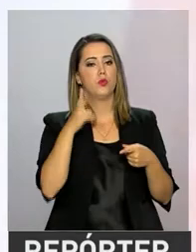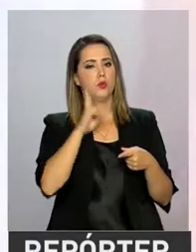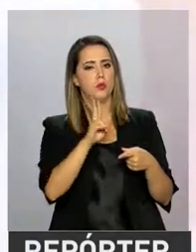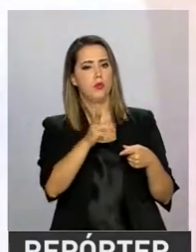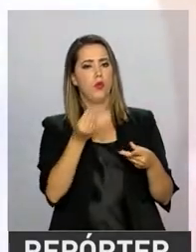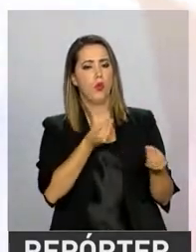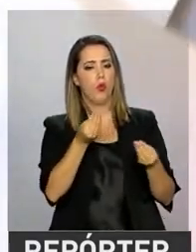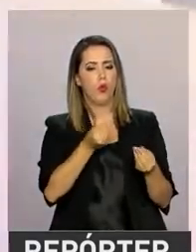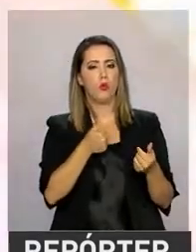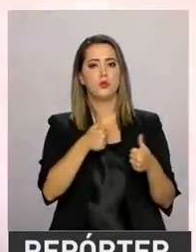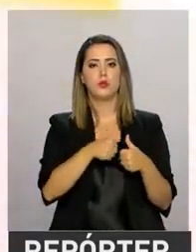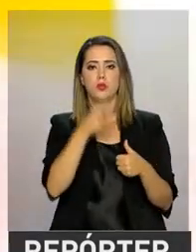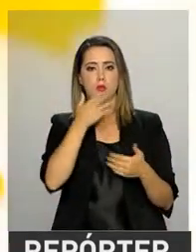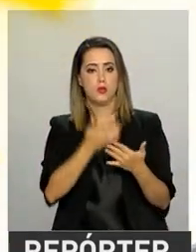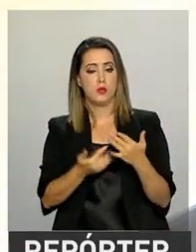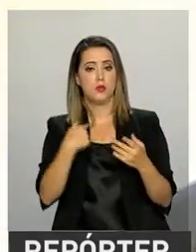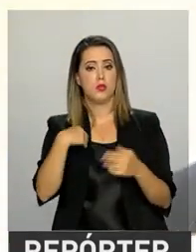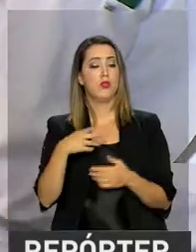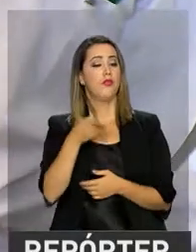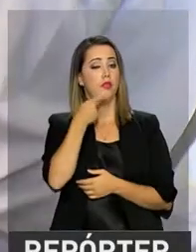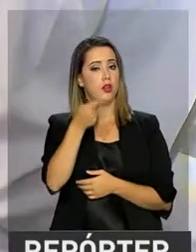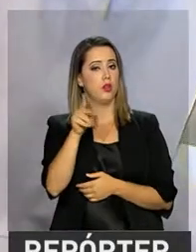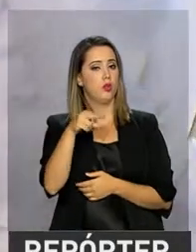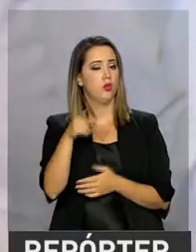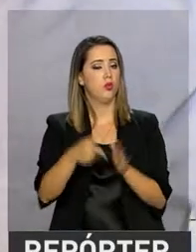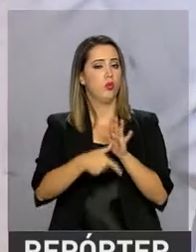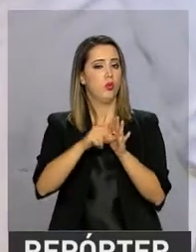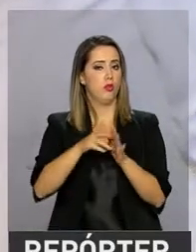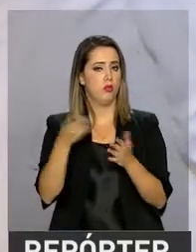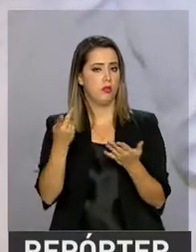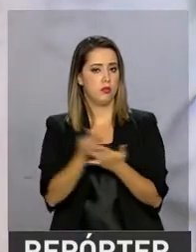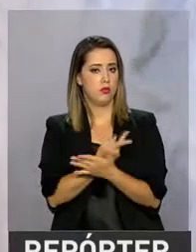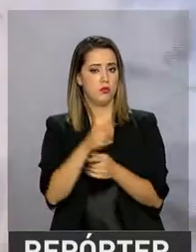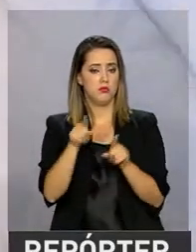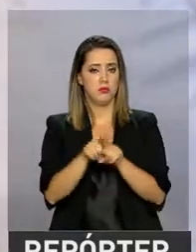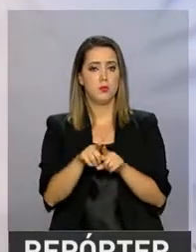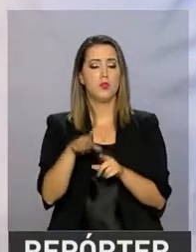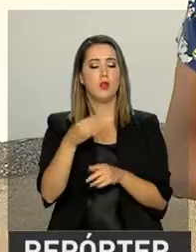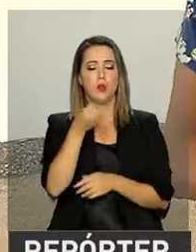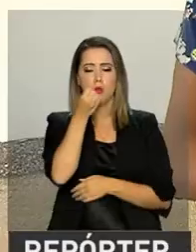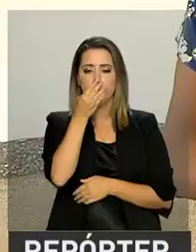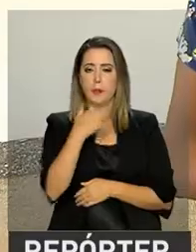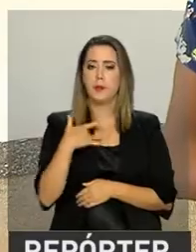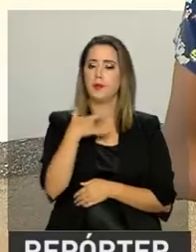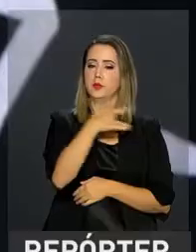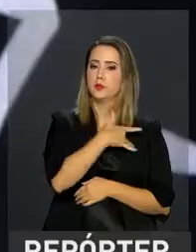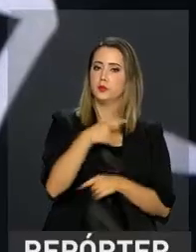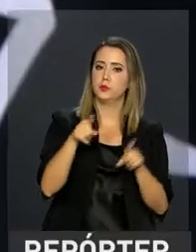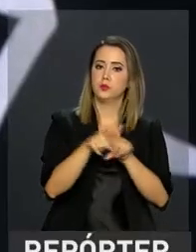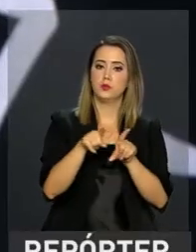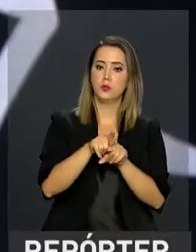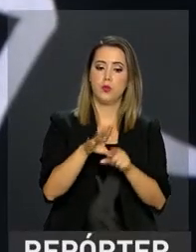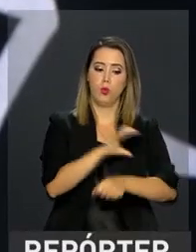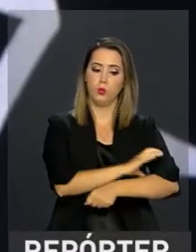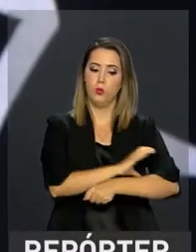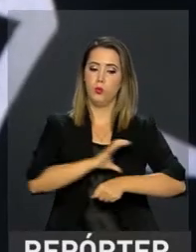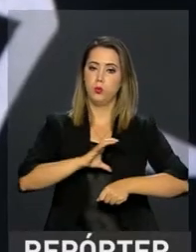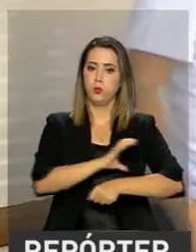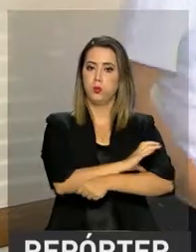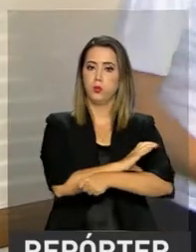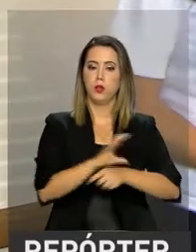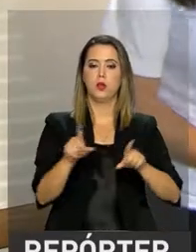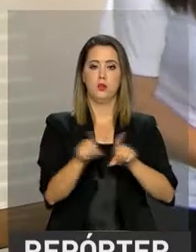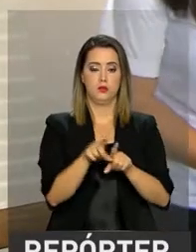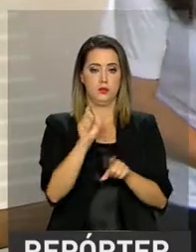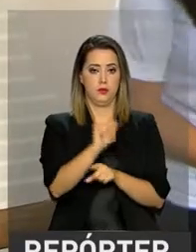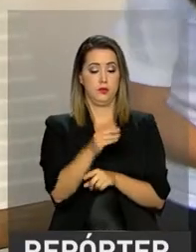que nunca tinha feito o exame e que ficou feliz em saber que está tudo bem com a sua saúde. O estudante também mediu a pressão e ainda